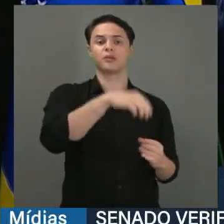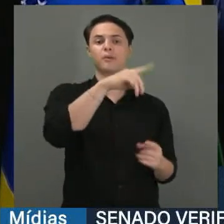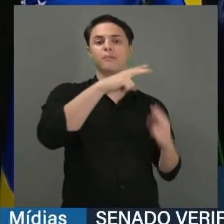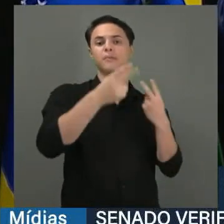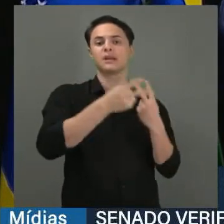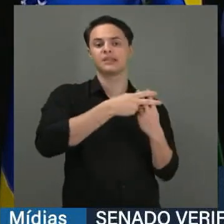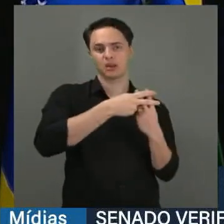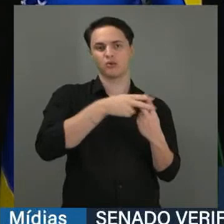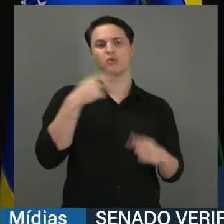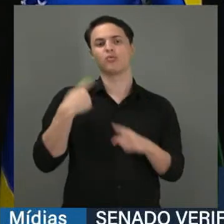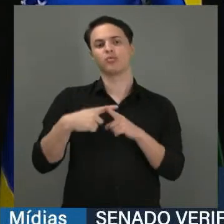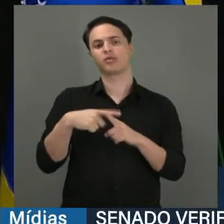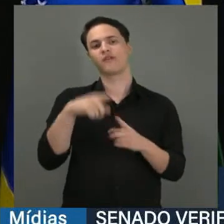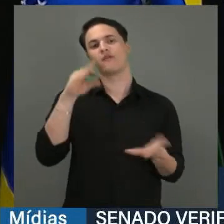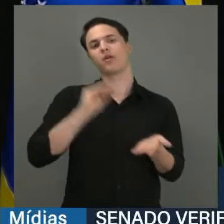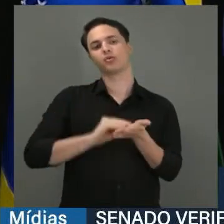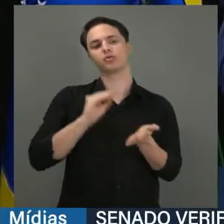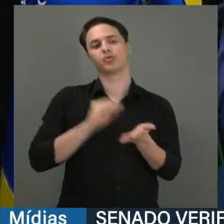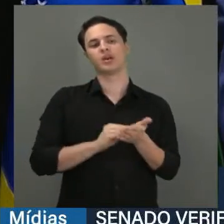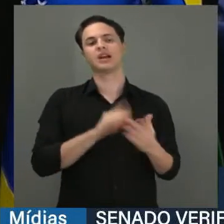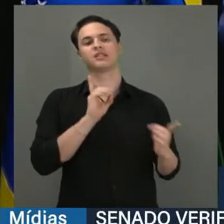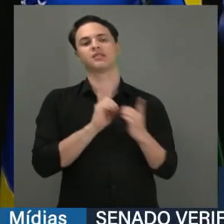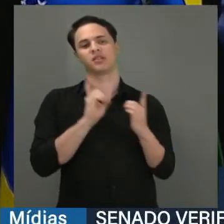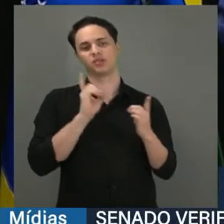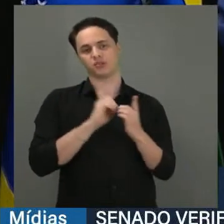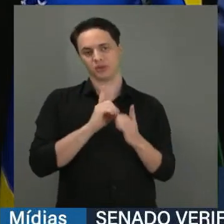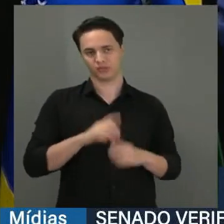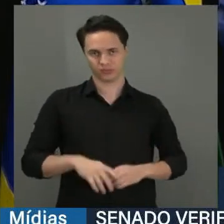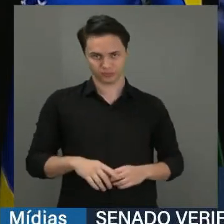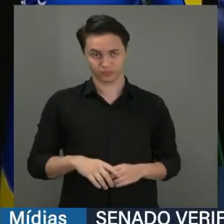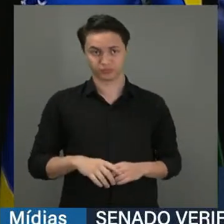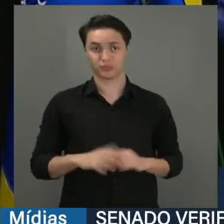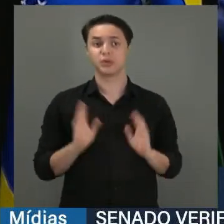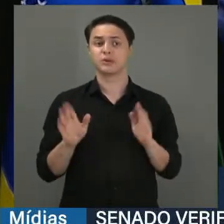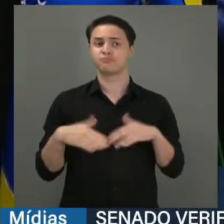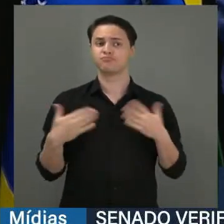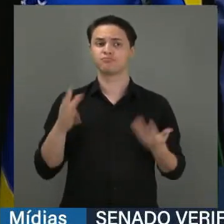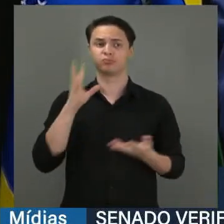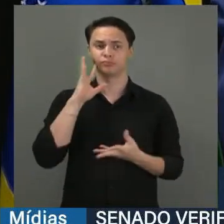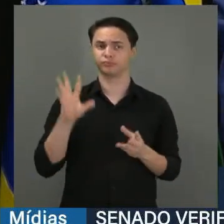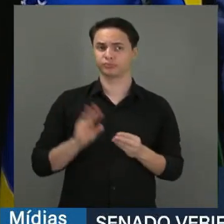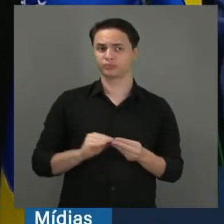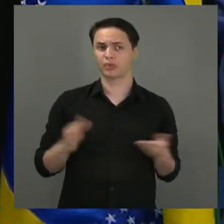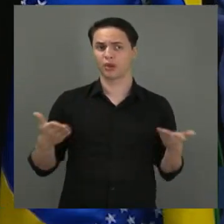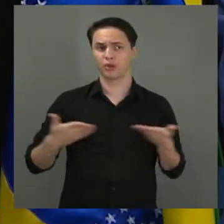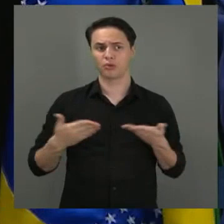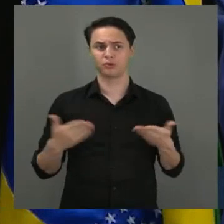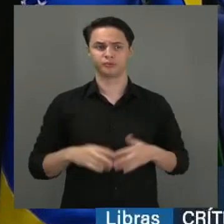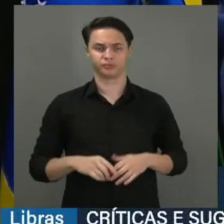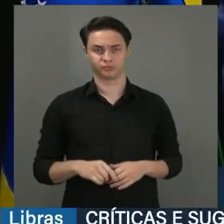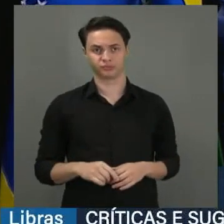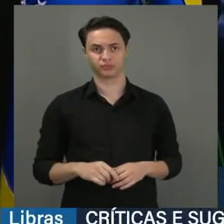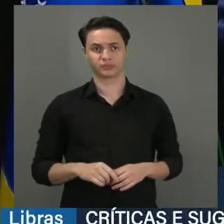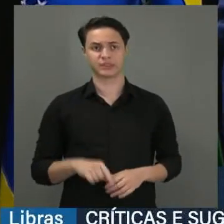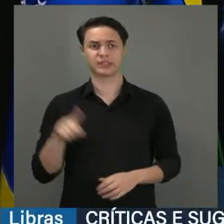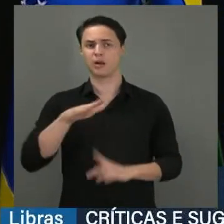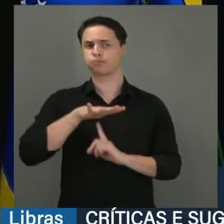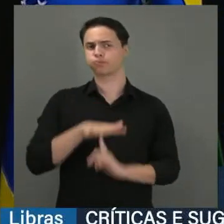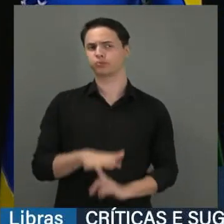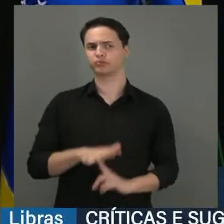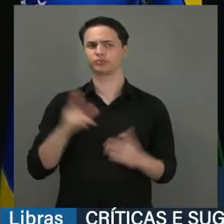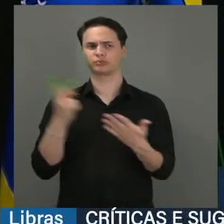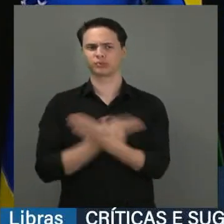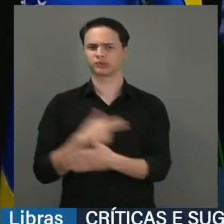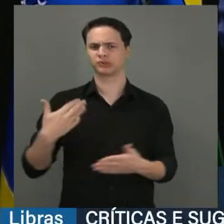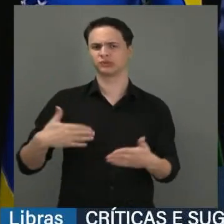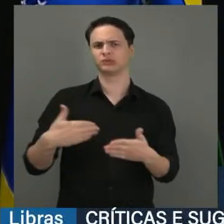falta de um atendimento médico adequado. Para encerrar, senhor presidente, e enquanto esses abusos de autoridade